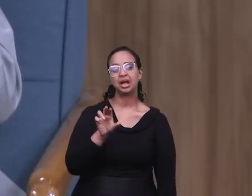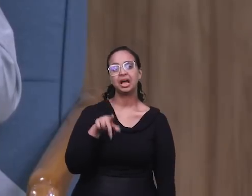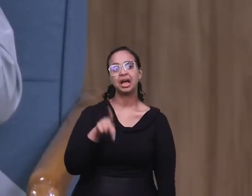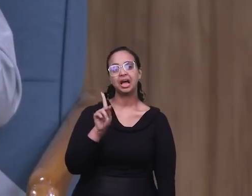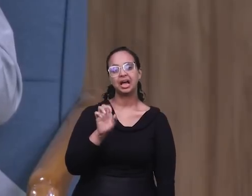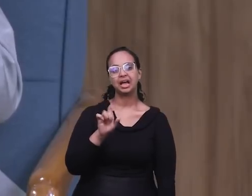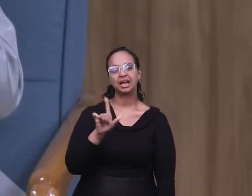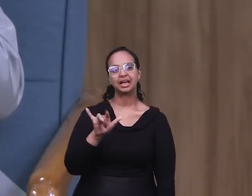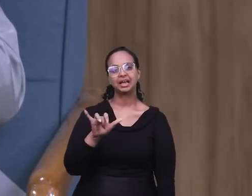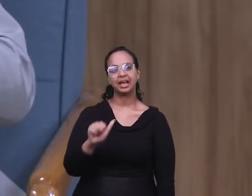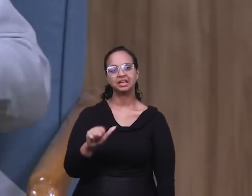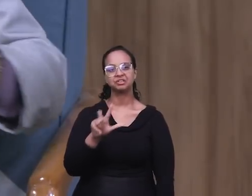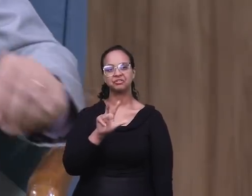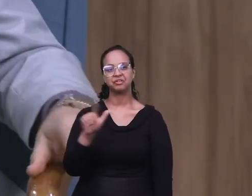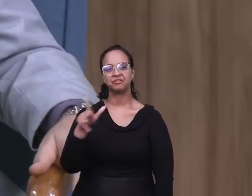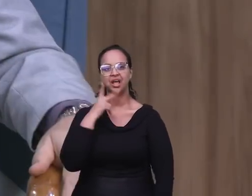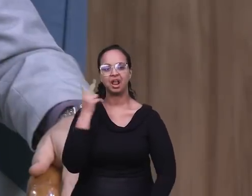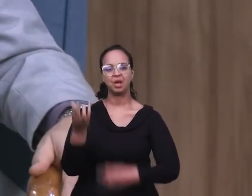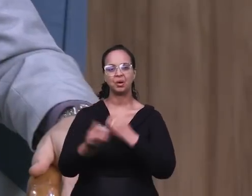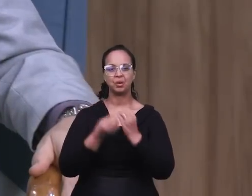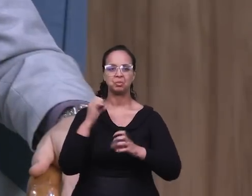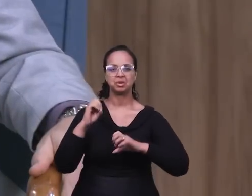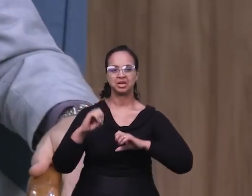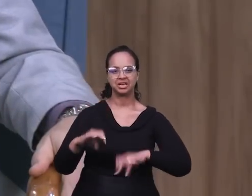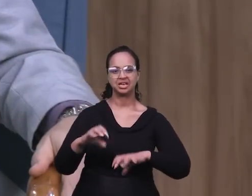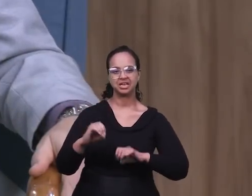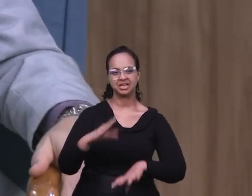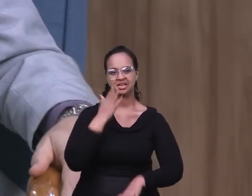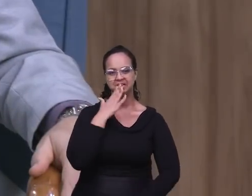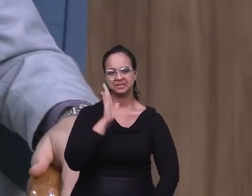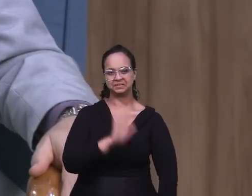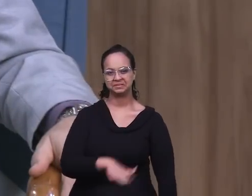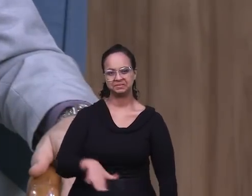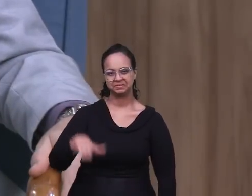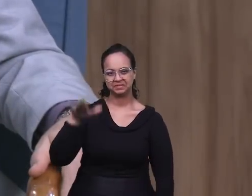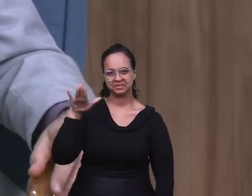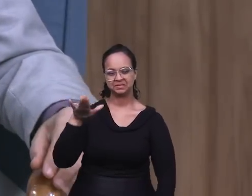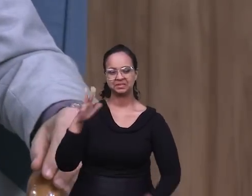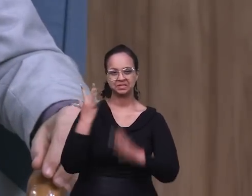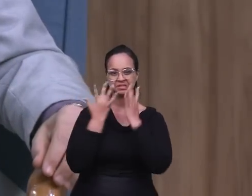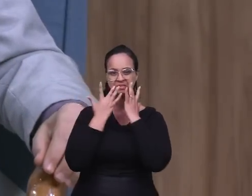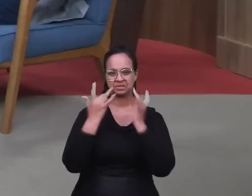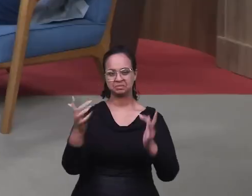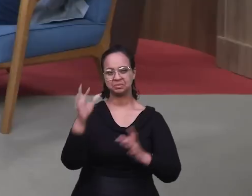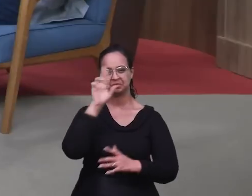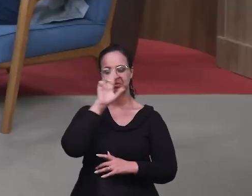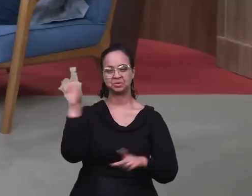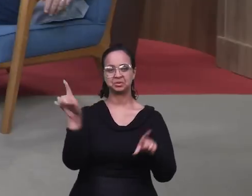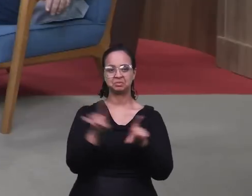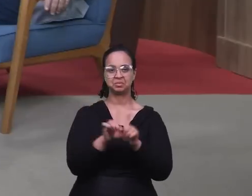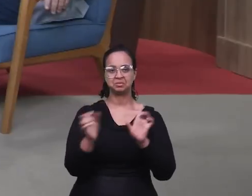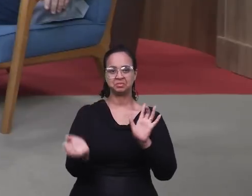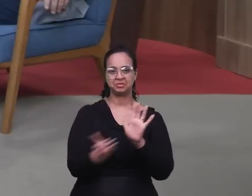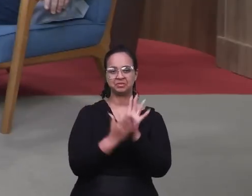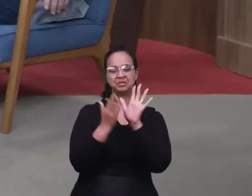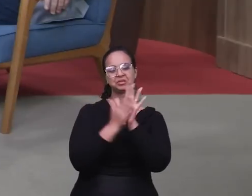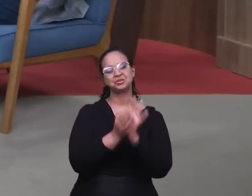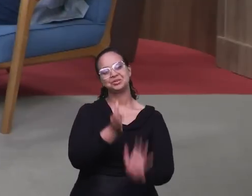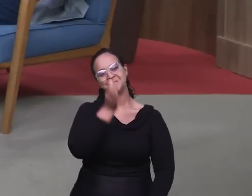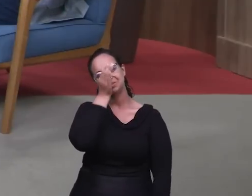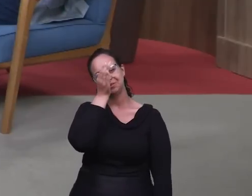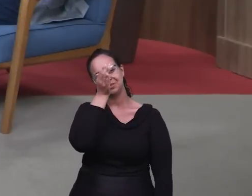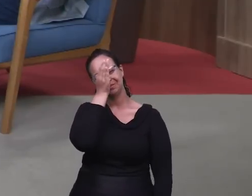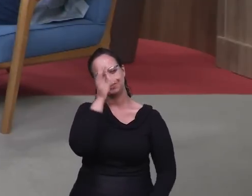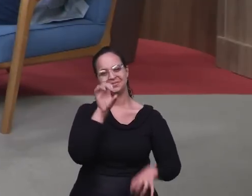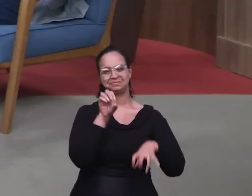rainha Vasti, vai falar sobre o tema Como Educar os Filhos no Temor do Senhor. No quadro Perfeito Louvor, a